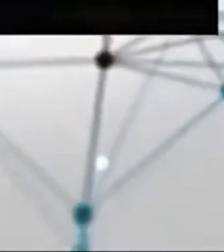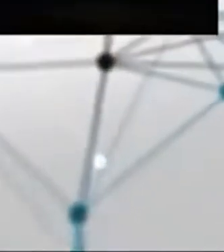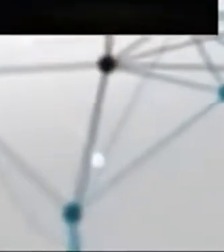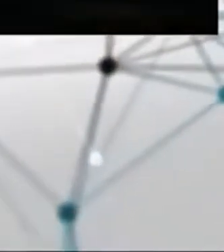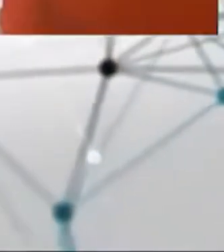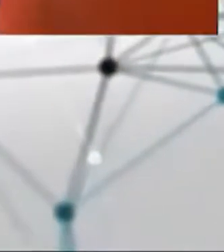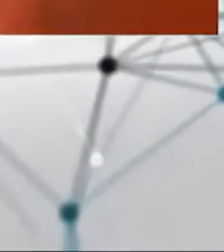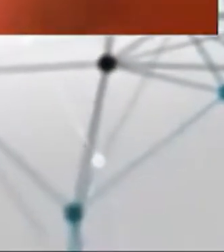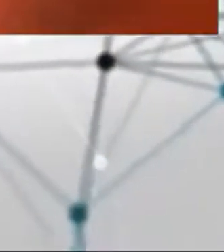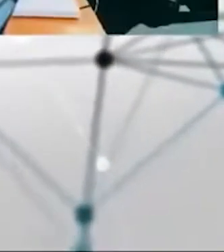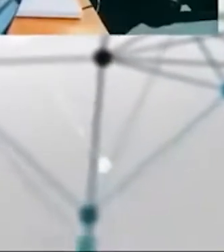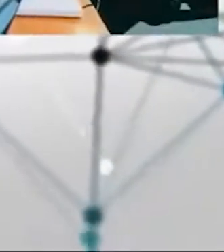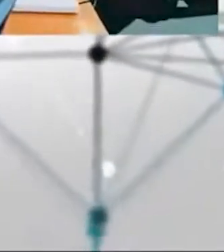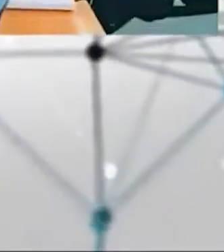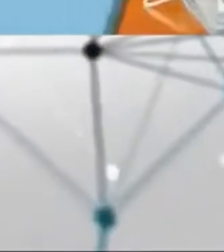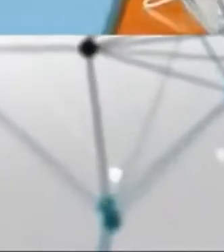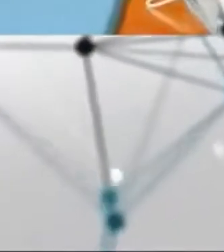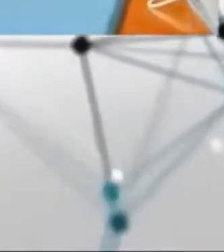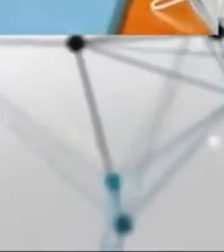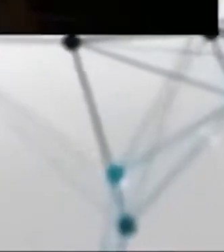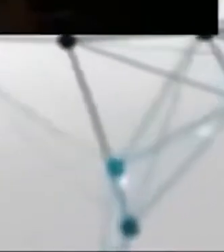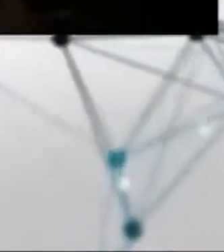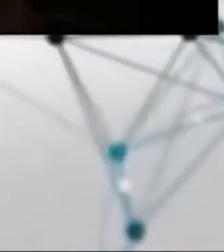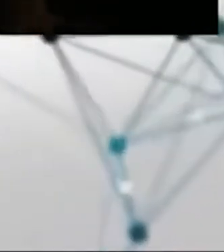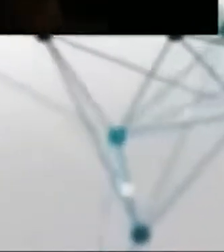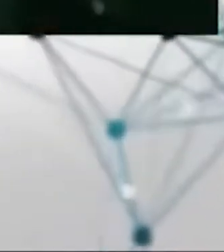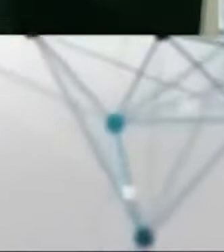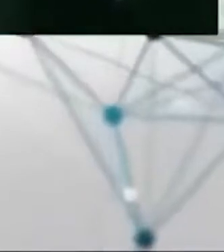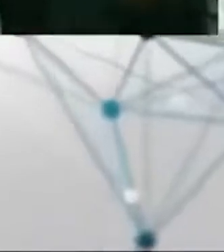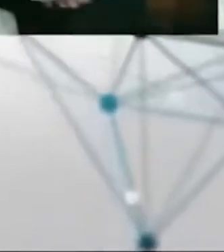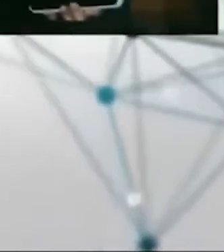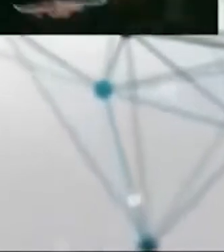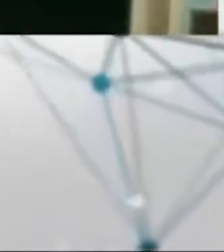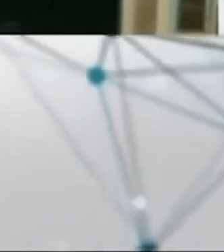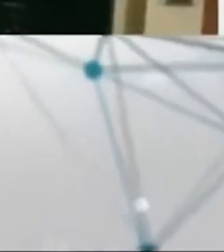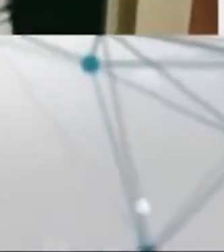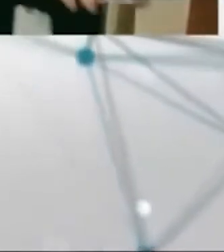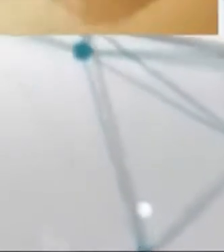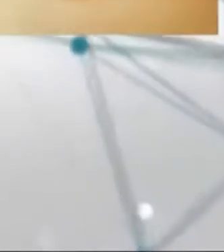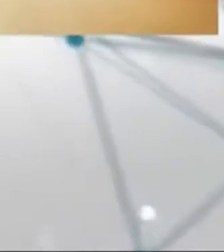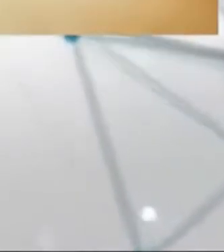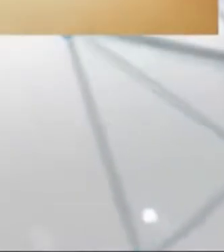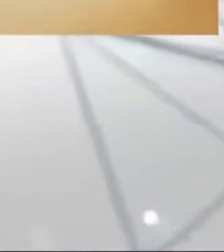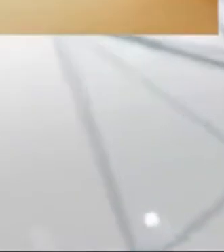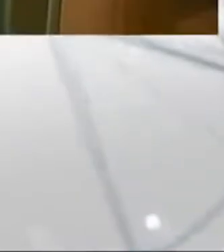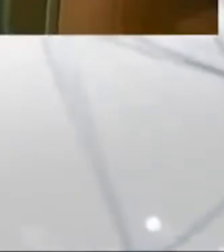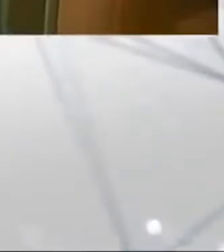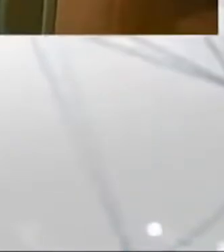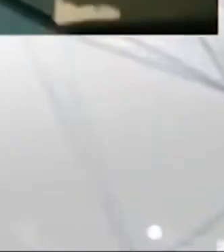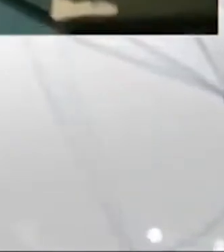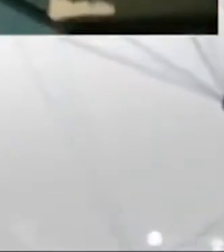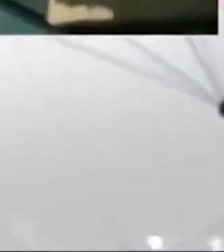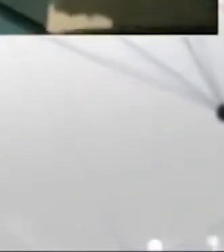de como a nossa ONG trabalha e como a gente está instalado aqui nos escritórios Regos. Vamos tomar um café